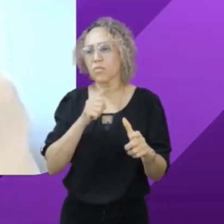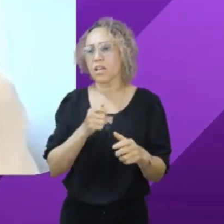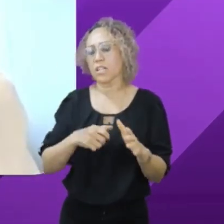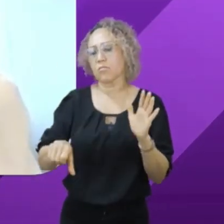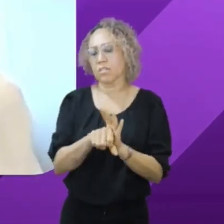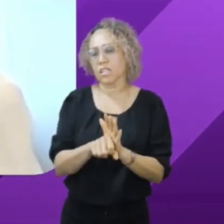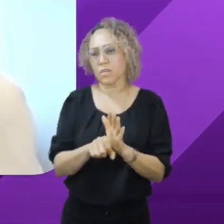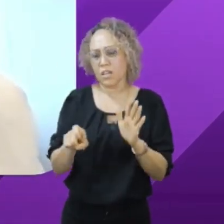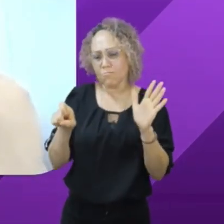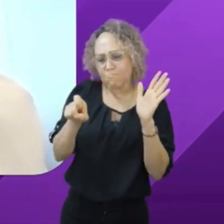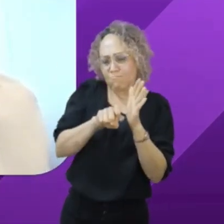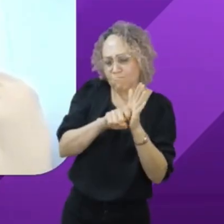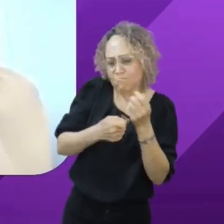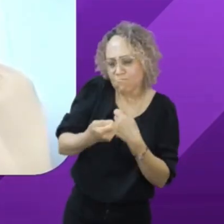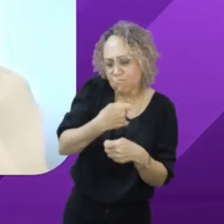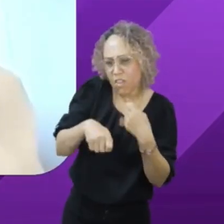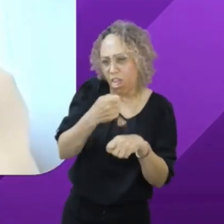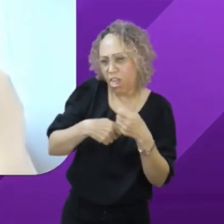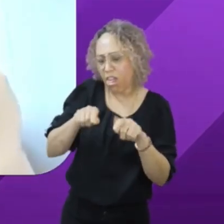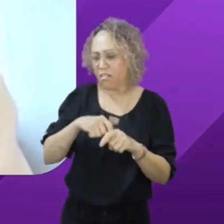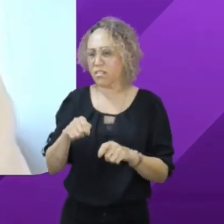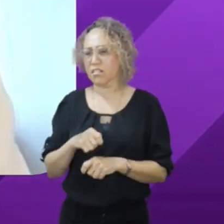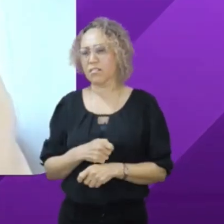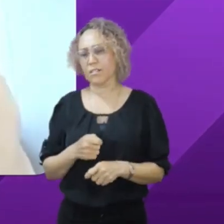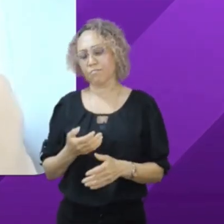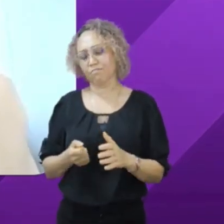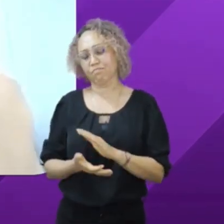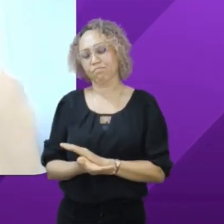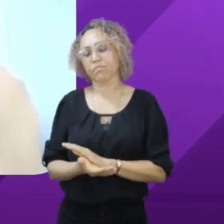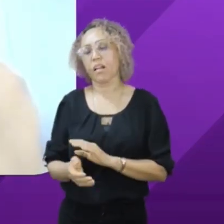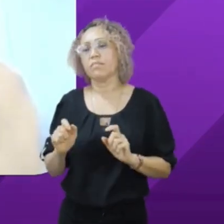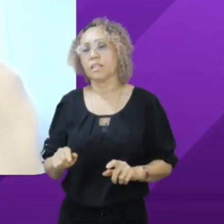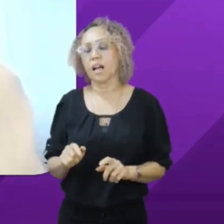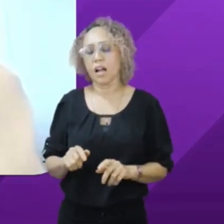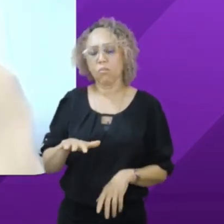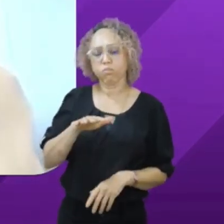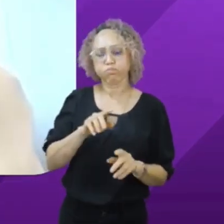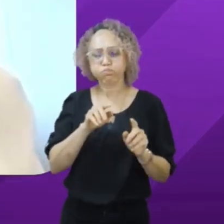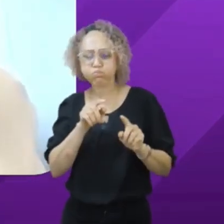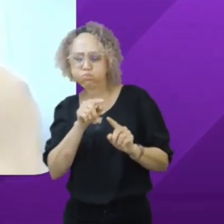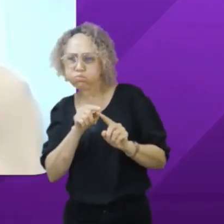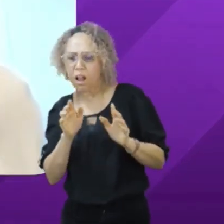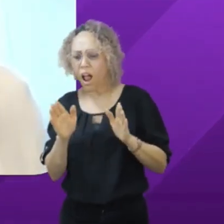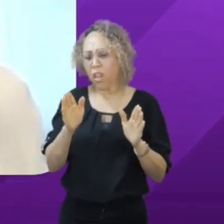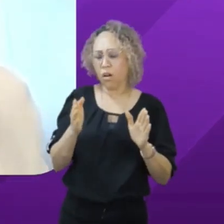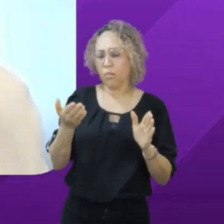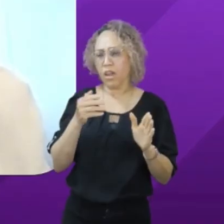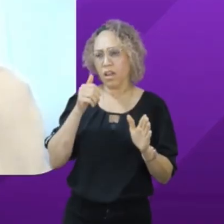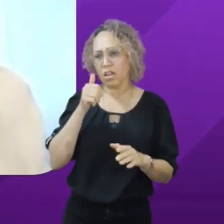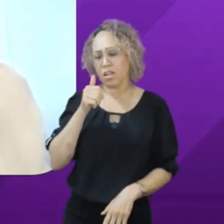né, associação ao tráfico, enfim. Atualmente, a população negra é a população que mais recebe